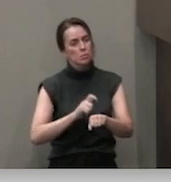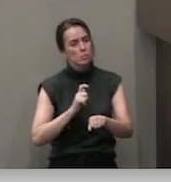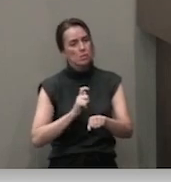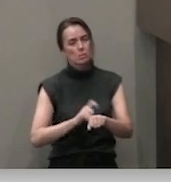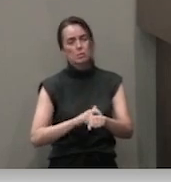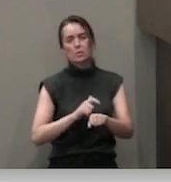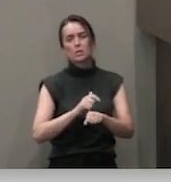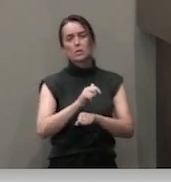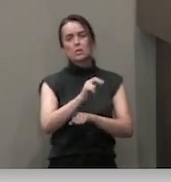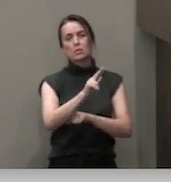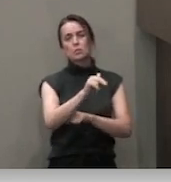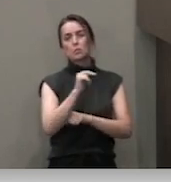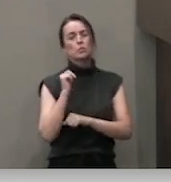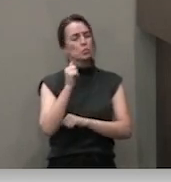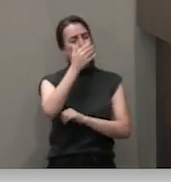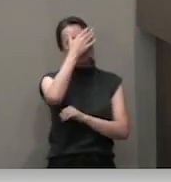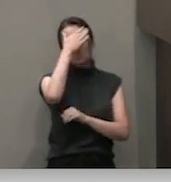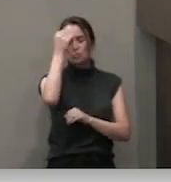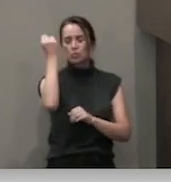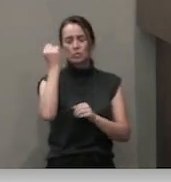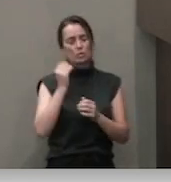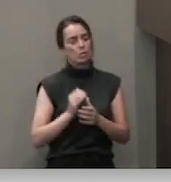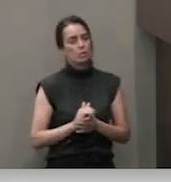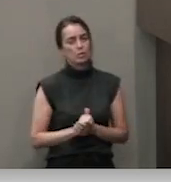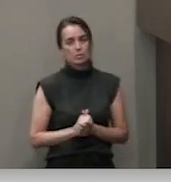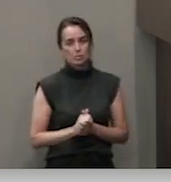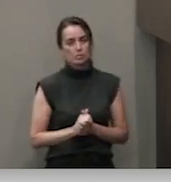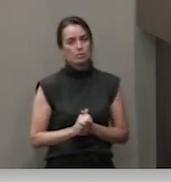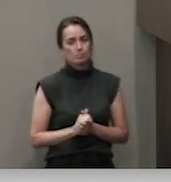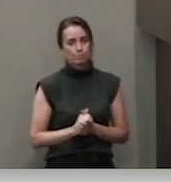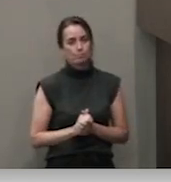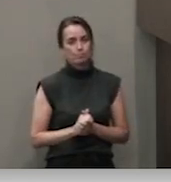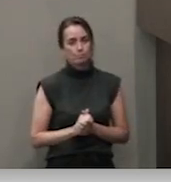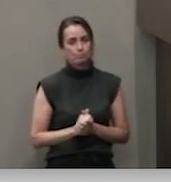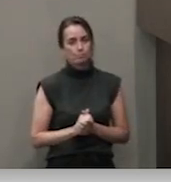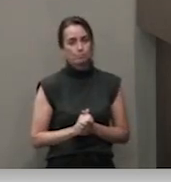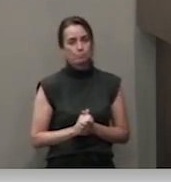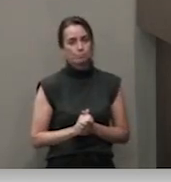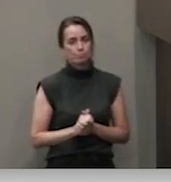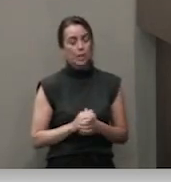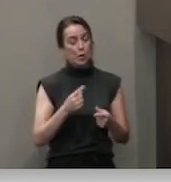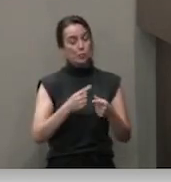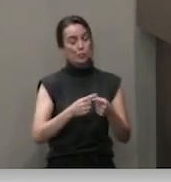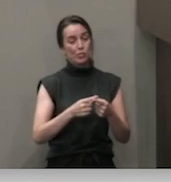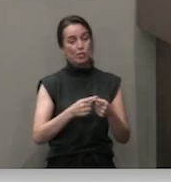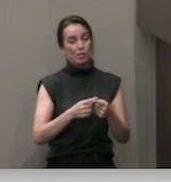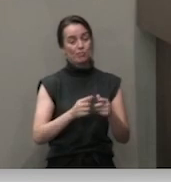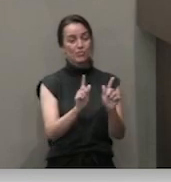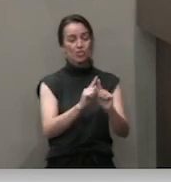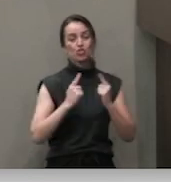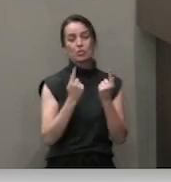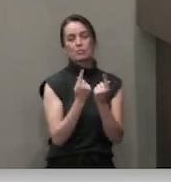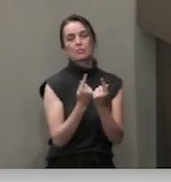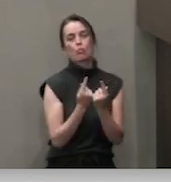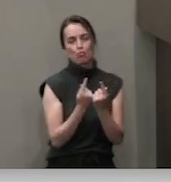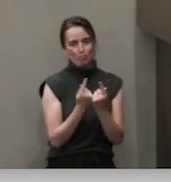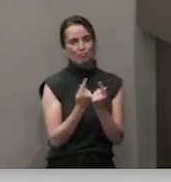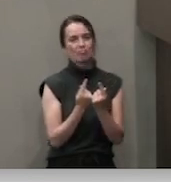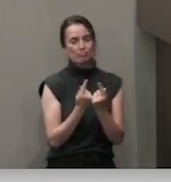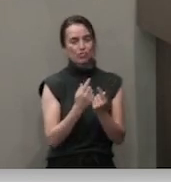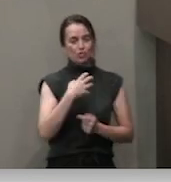que jamais serão esquecidos é por uma condução da maneira que está sendo conduzida